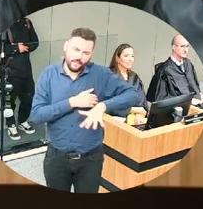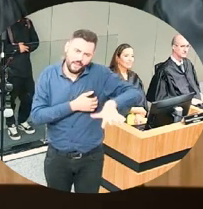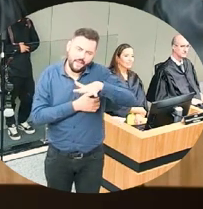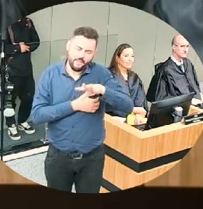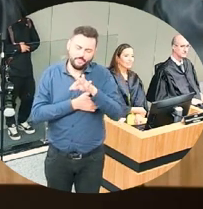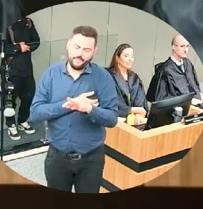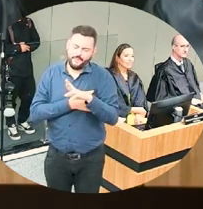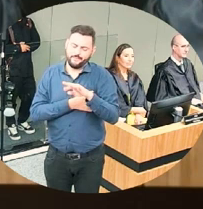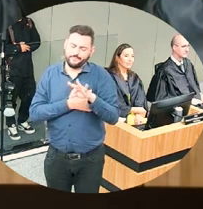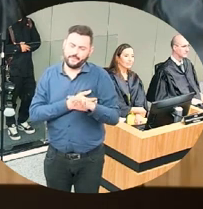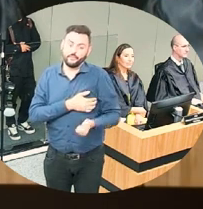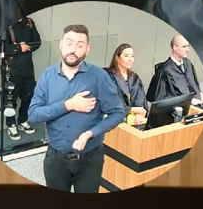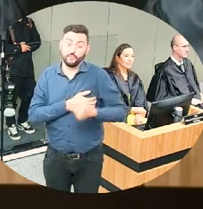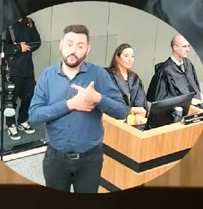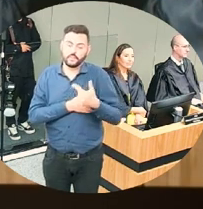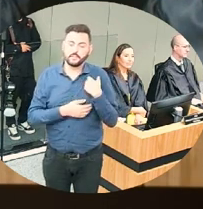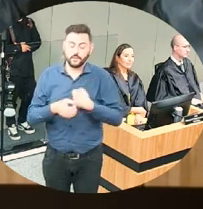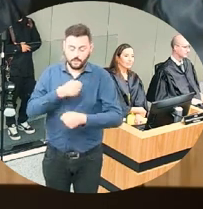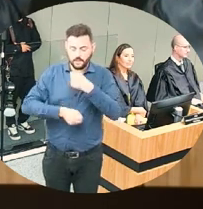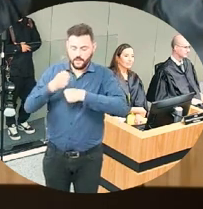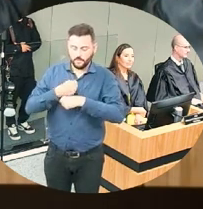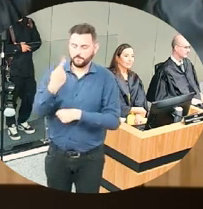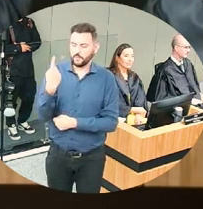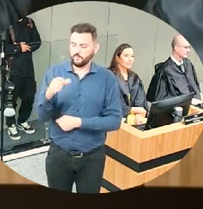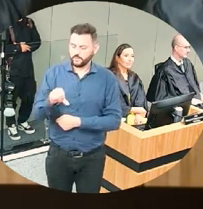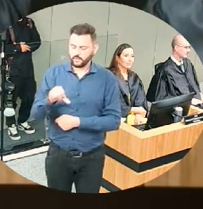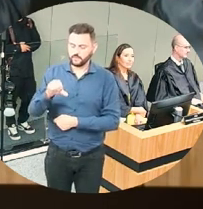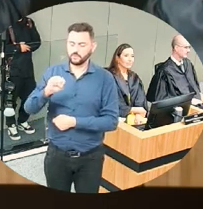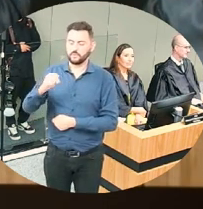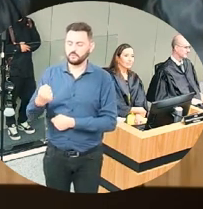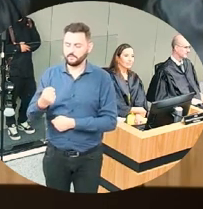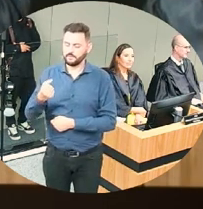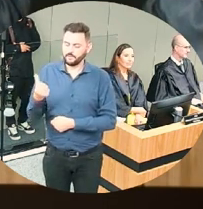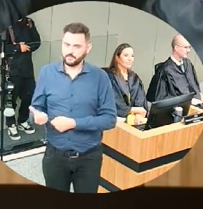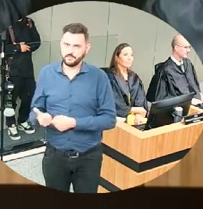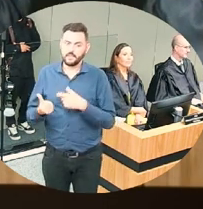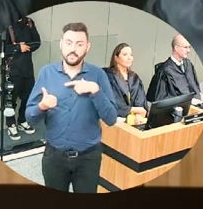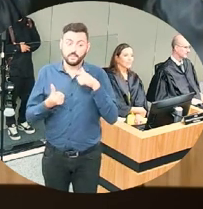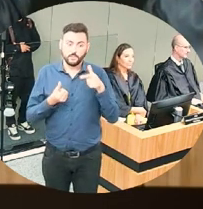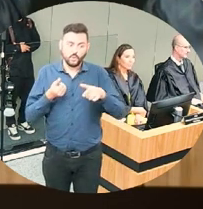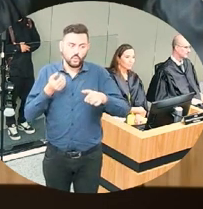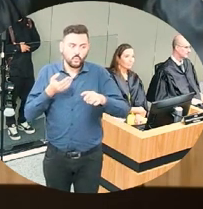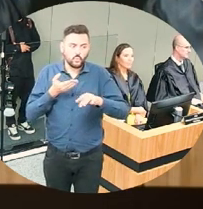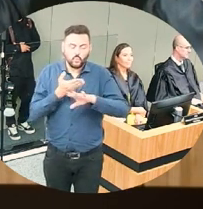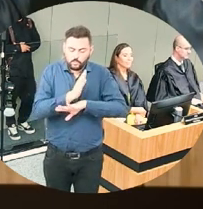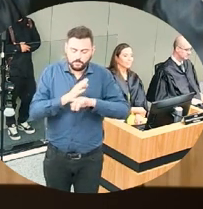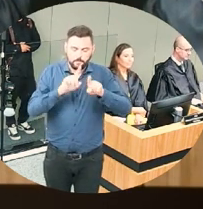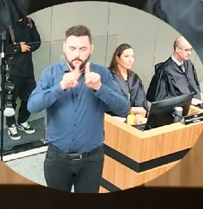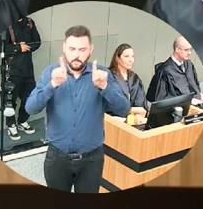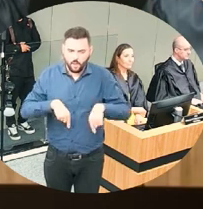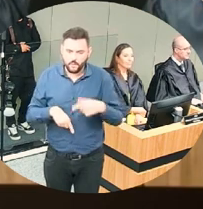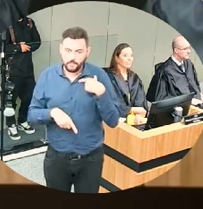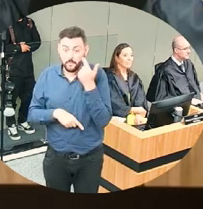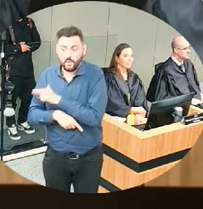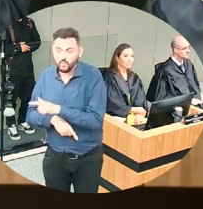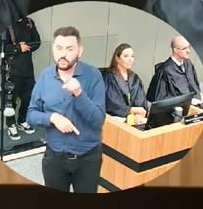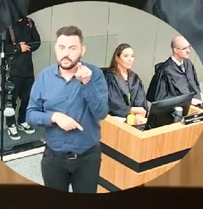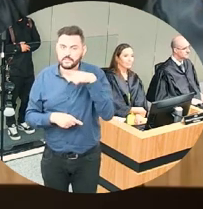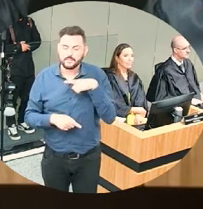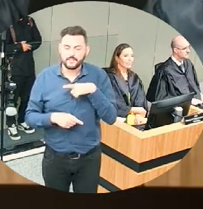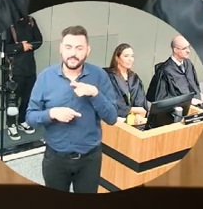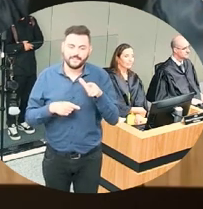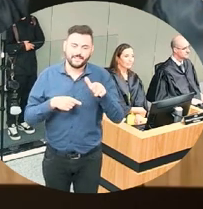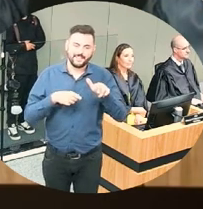Trabalho em 1986 ingressou no primeiro concurso promovido pelo tribunal para o cargo de auxiliar